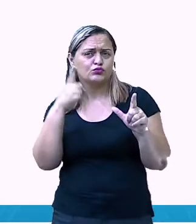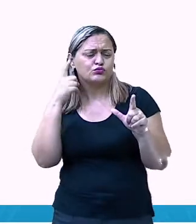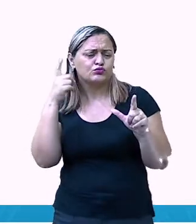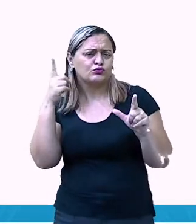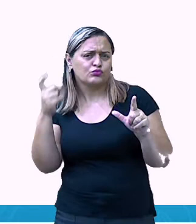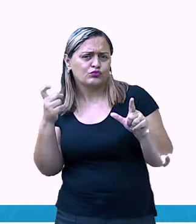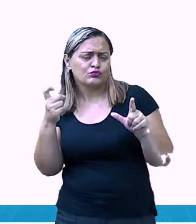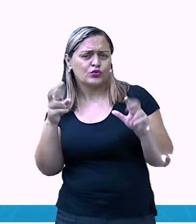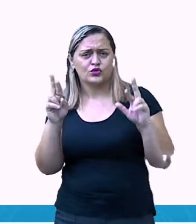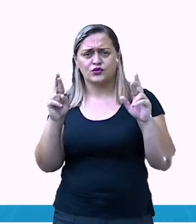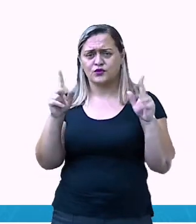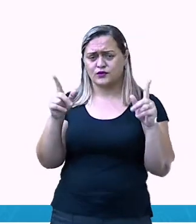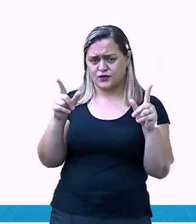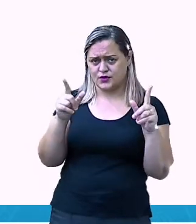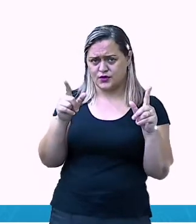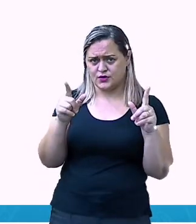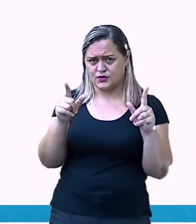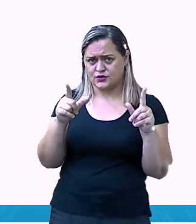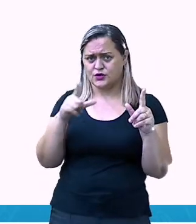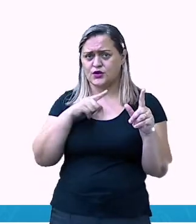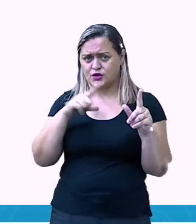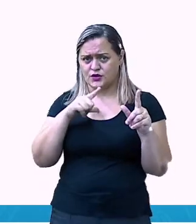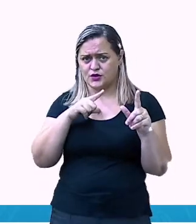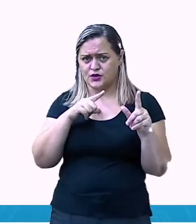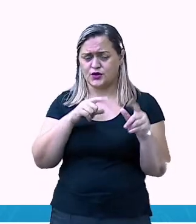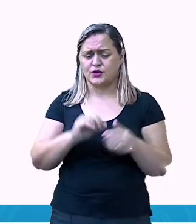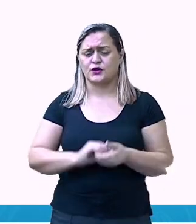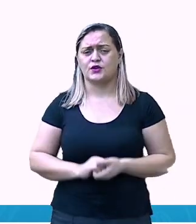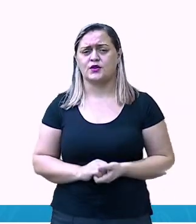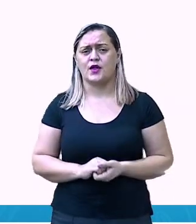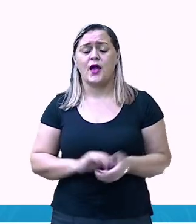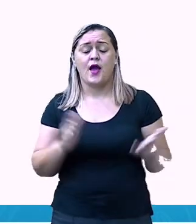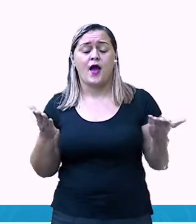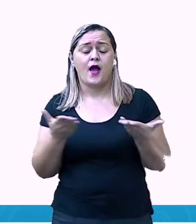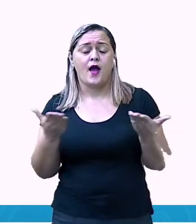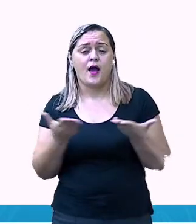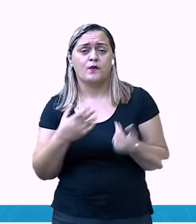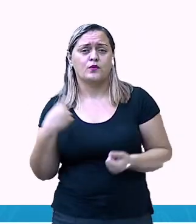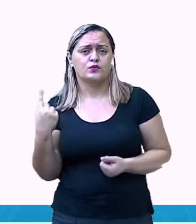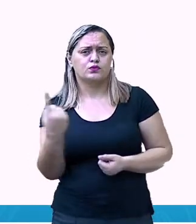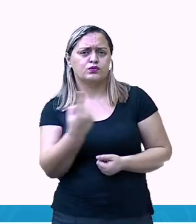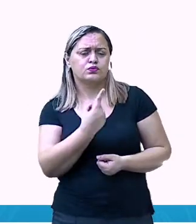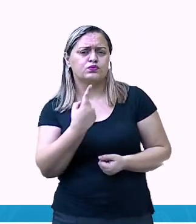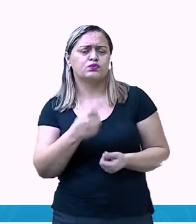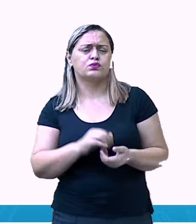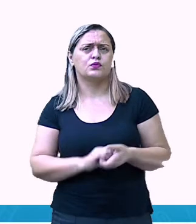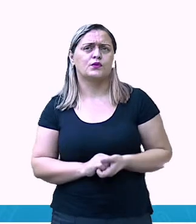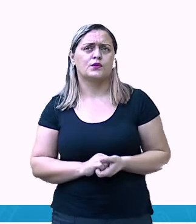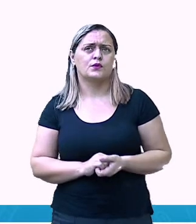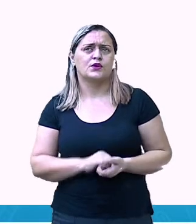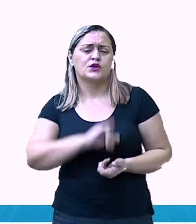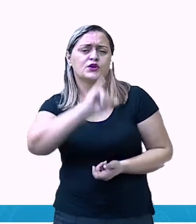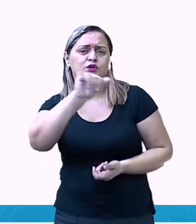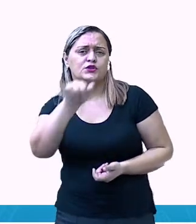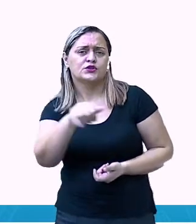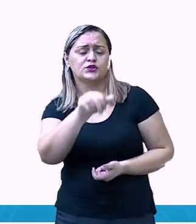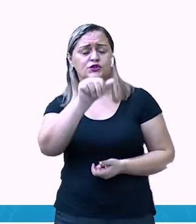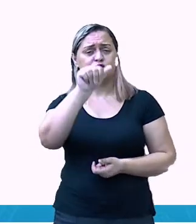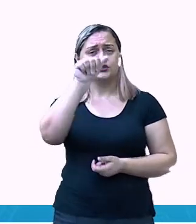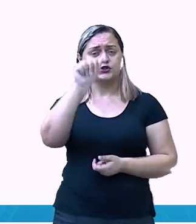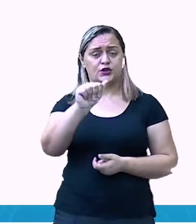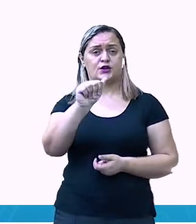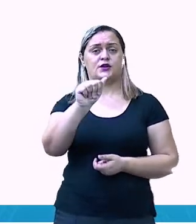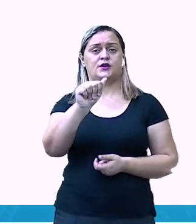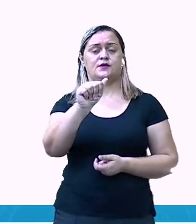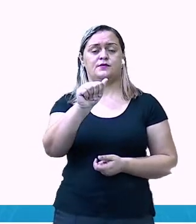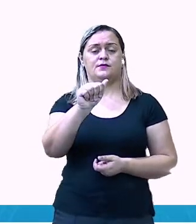duas letras para formar uma sílaba, ó. Já, do J e do A. Eu fiz o já, que é usado também